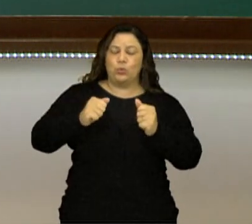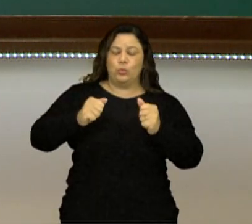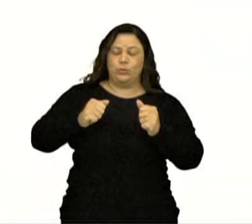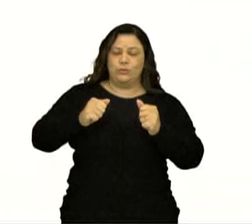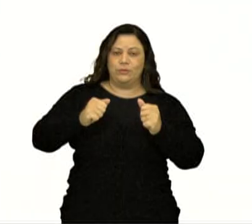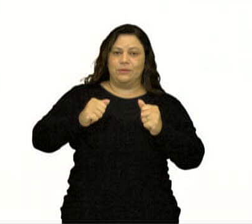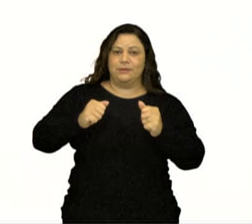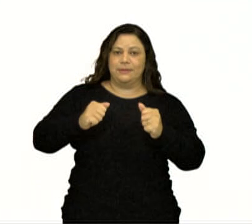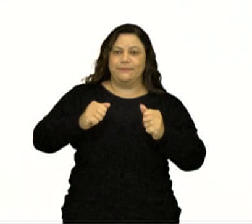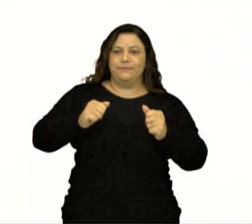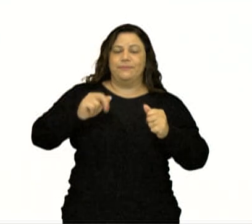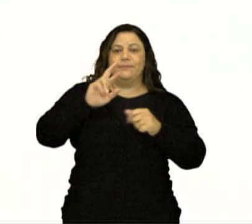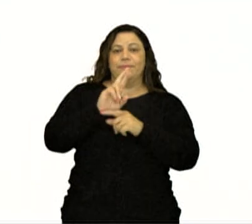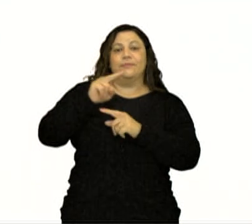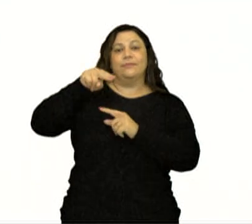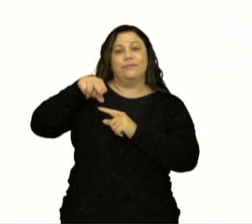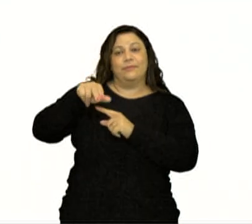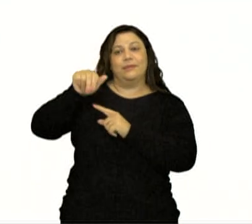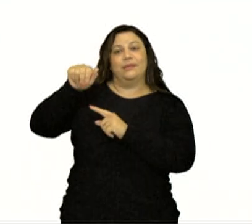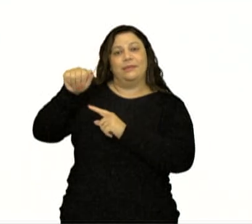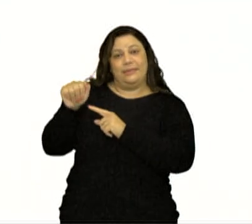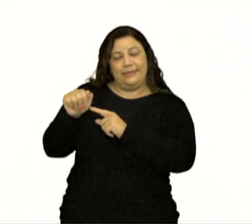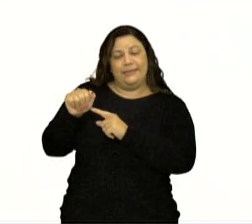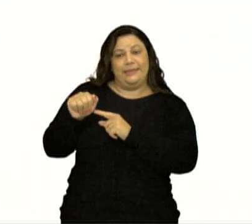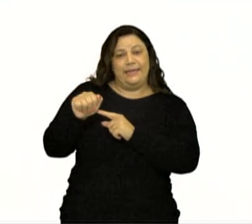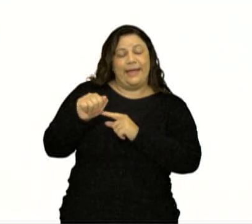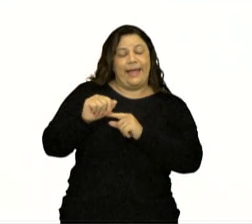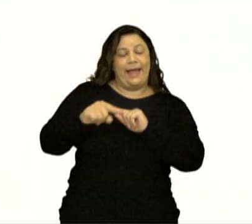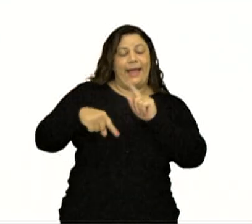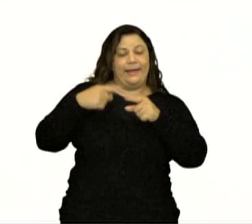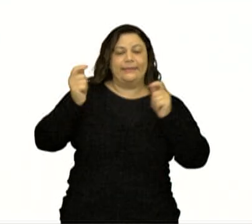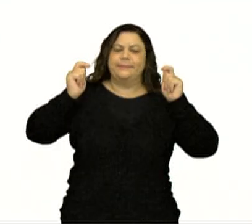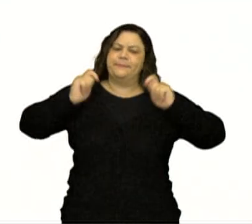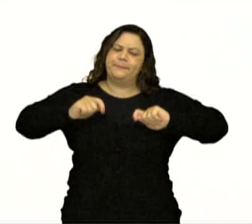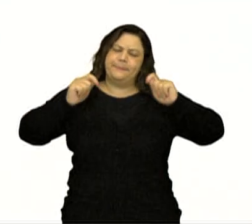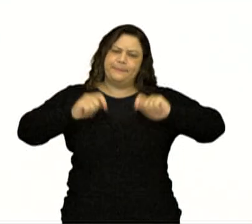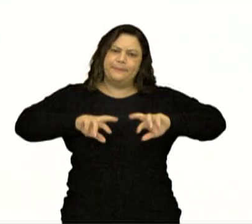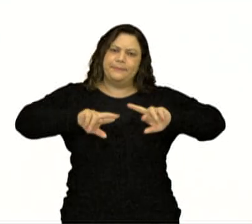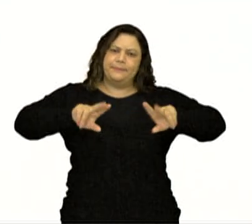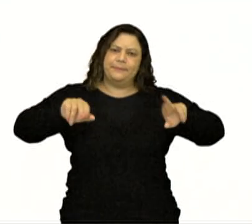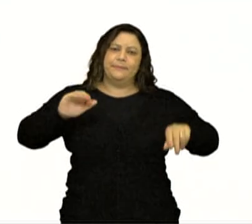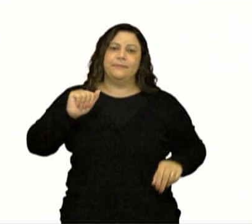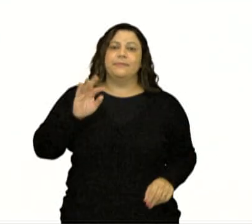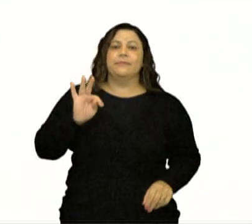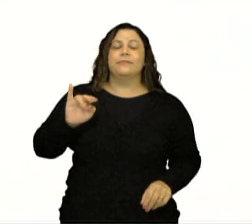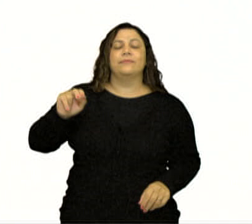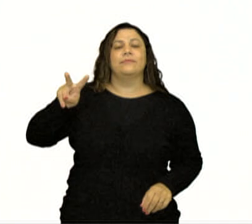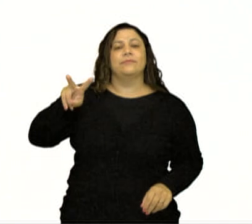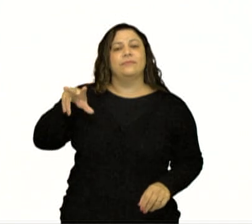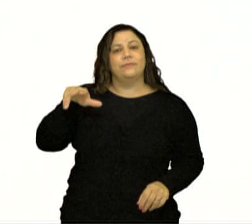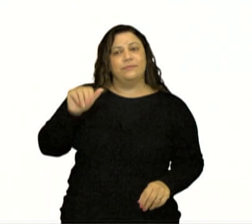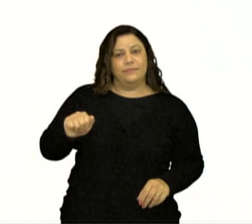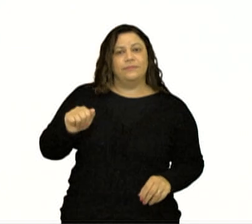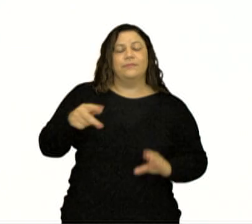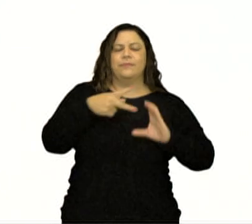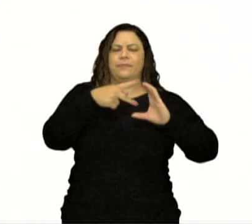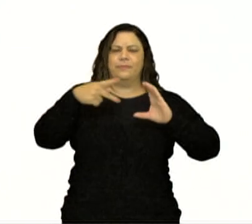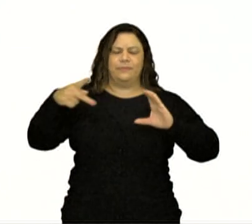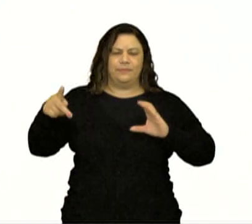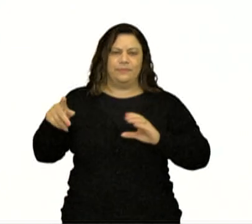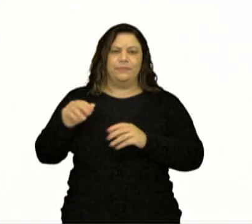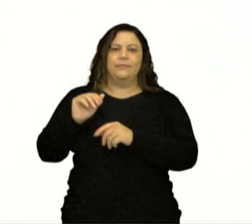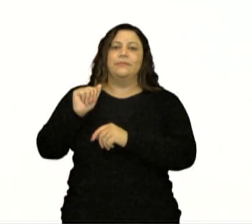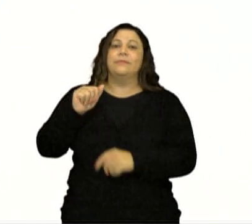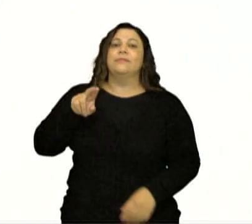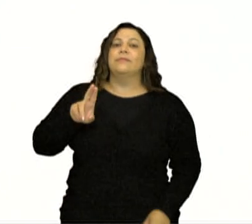tá? Através de mudanças na disponibilidade ou na atividade das proteínas chamadas proteínas auxiliares,